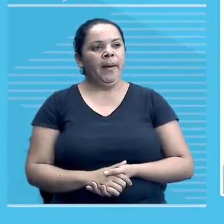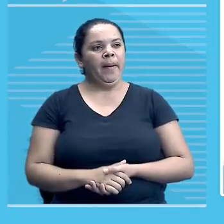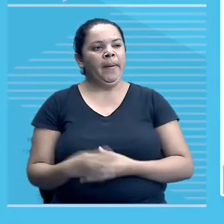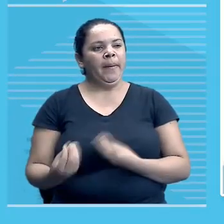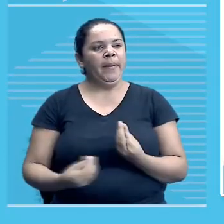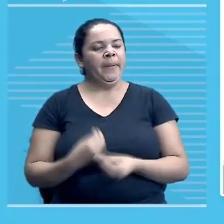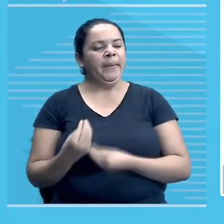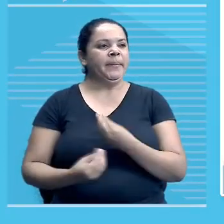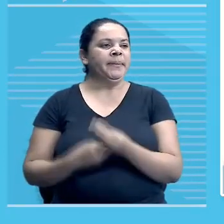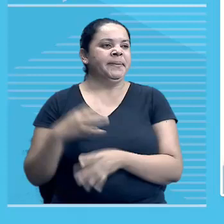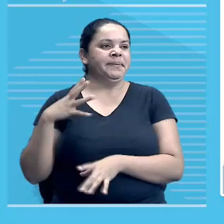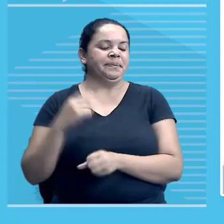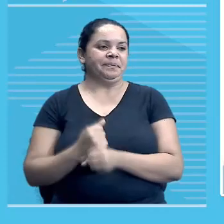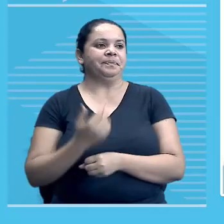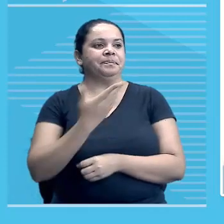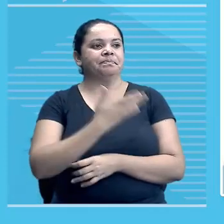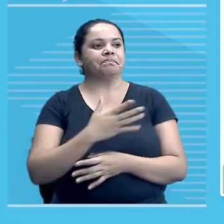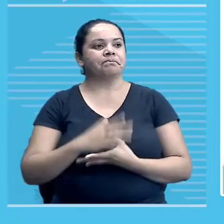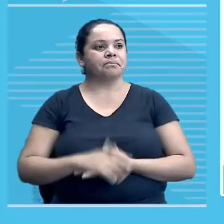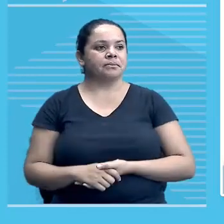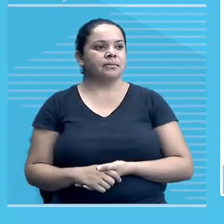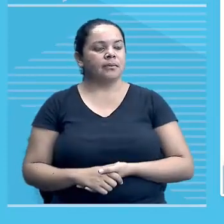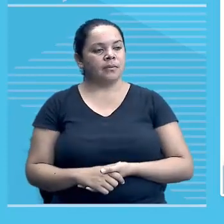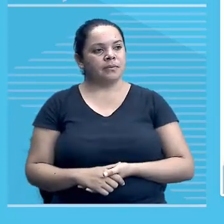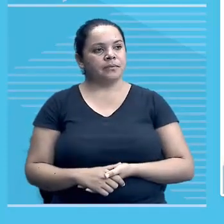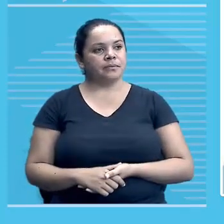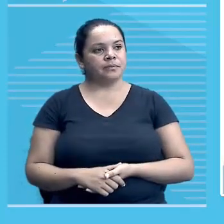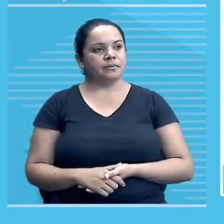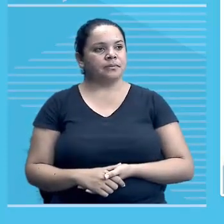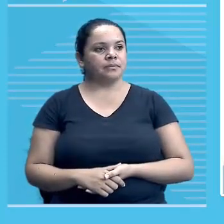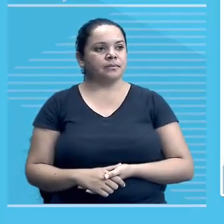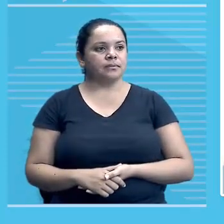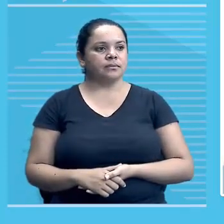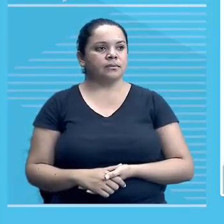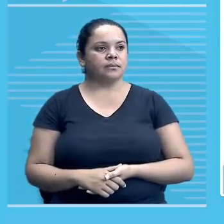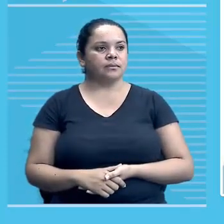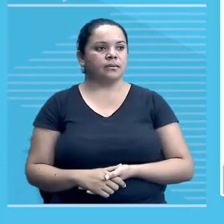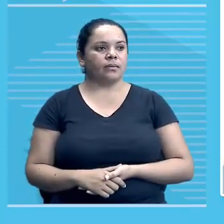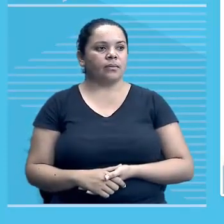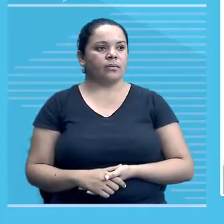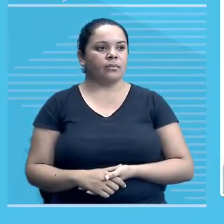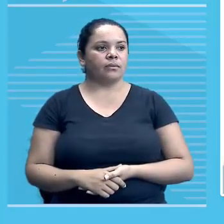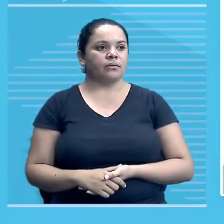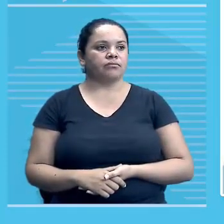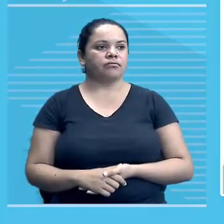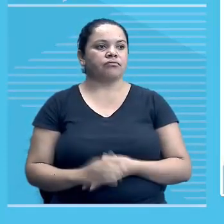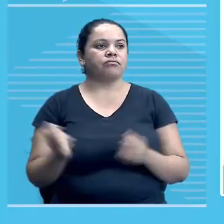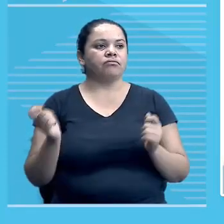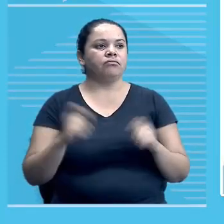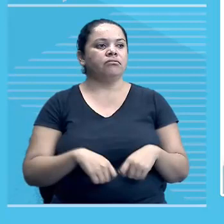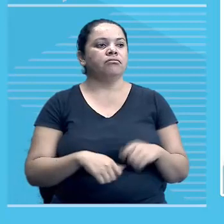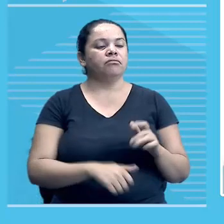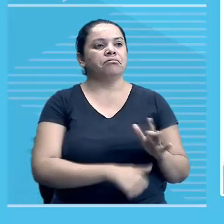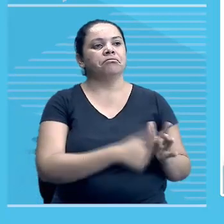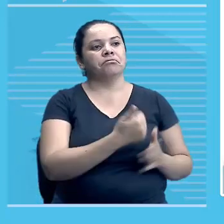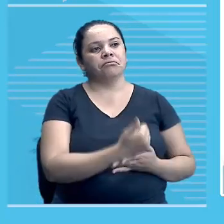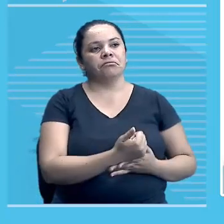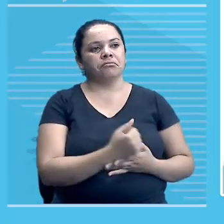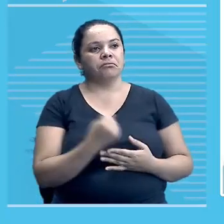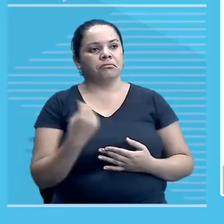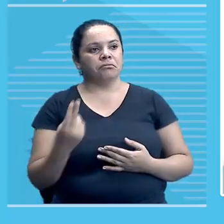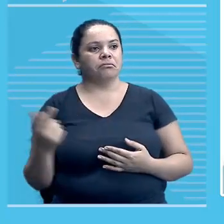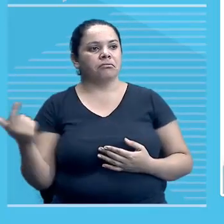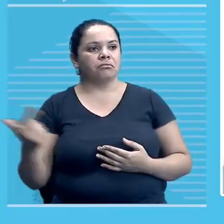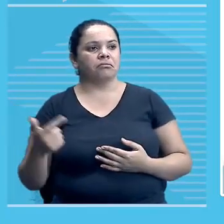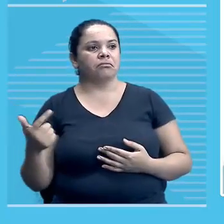como? Botando aqui em evidência, nesse primeiro formato. Ou, lá no segundo formato, geralmente você vai se deparar